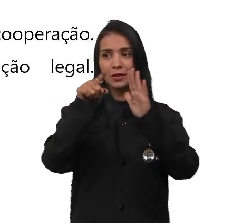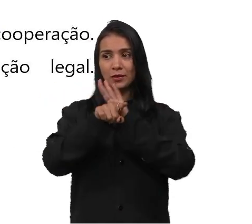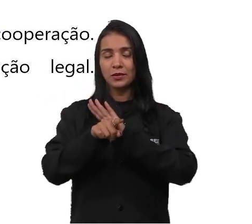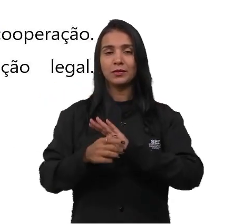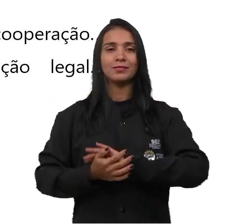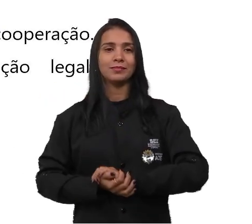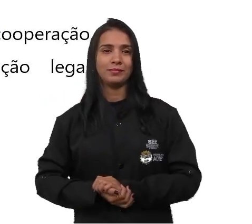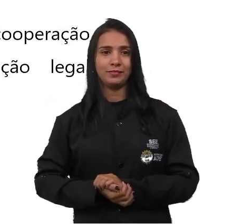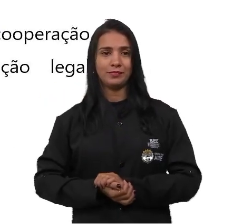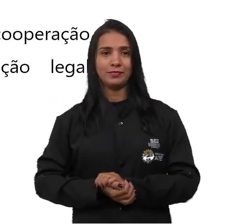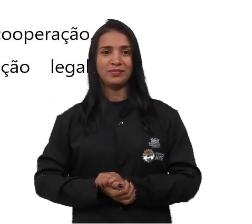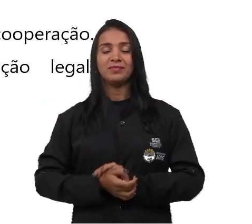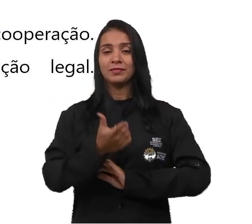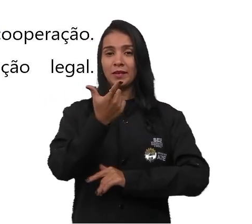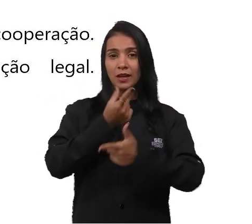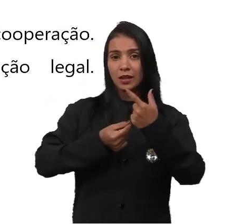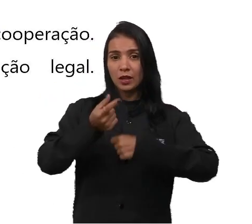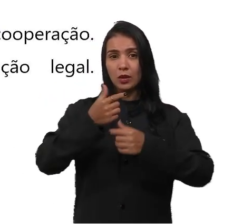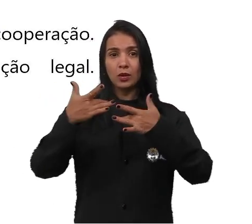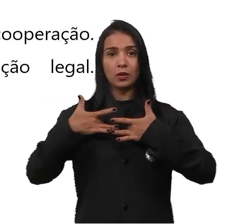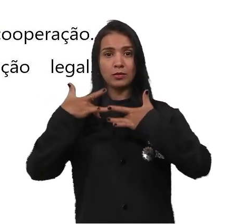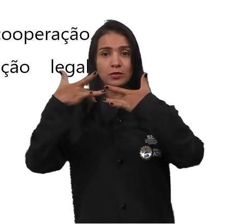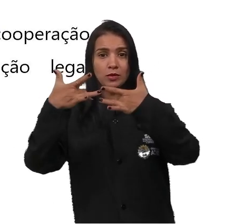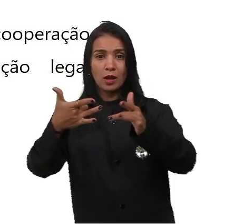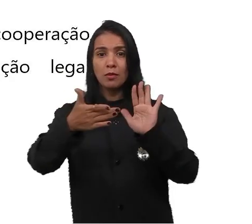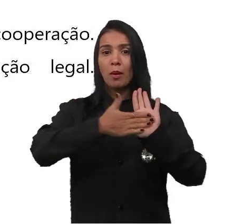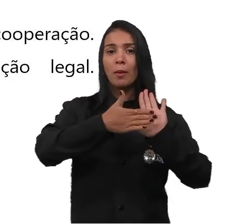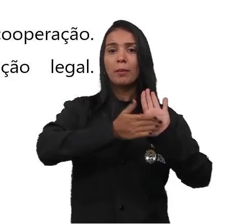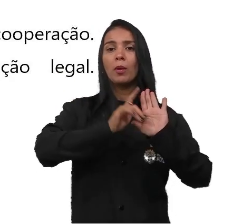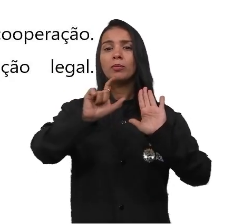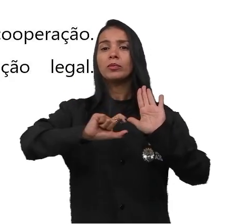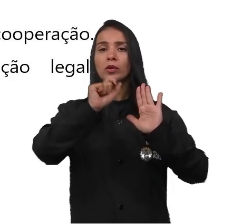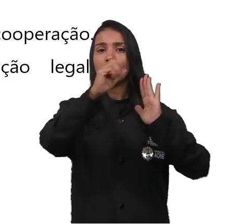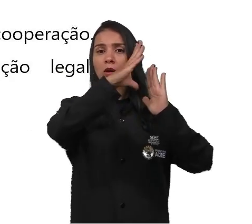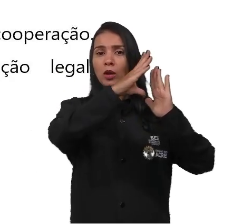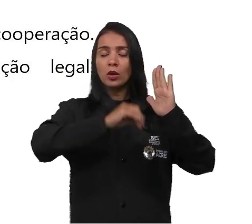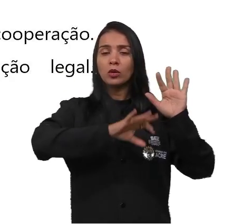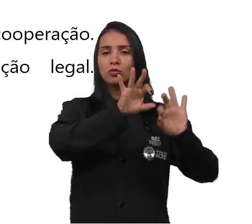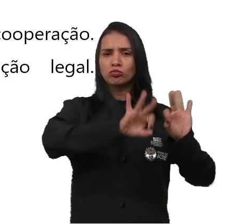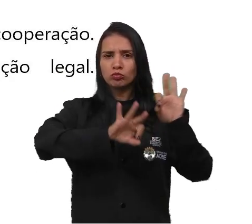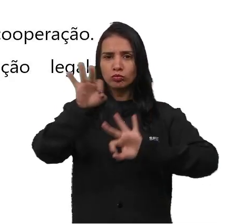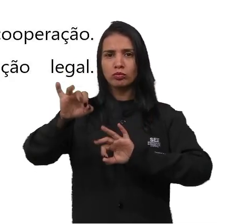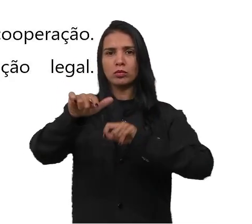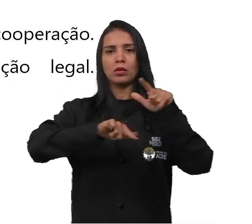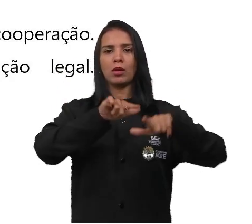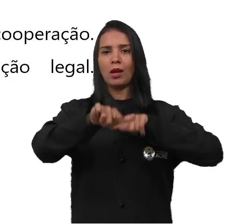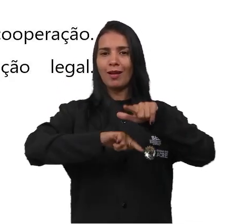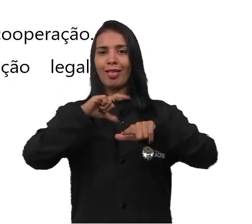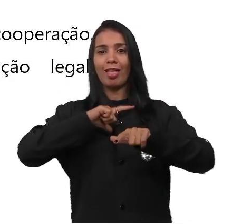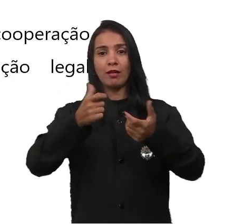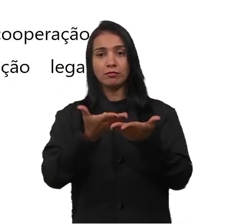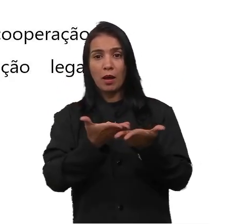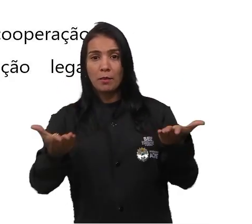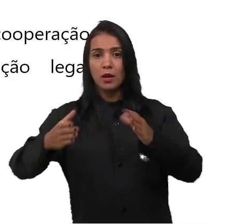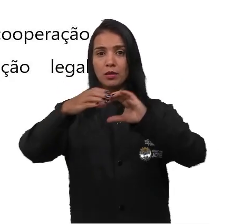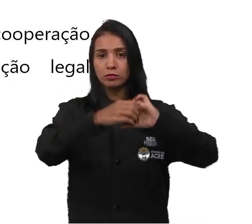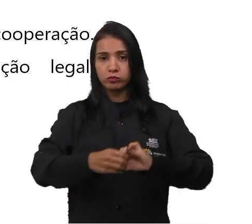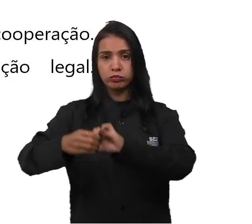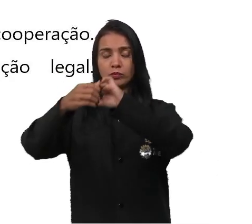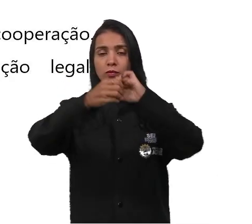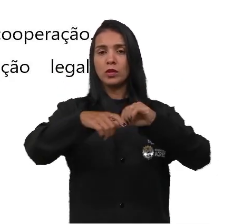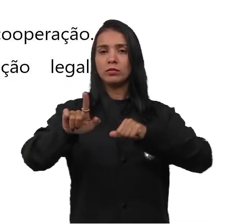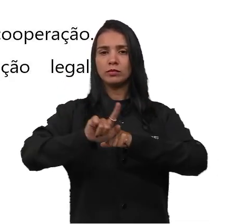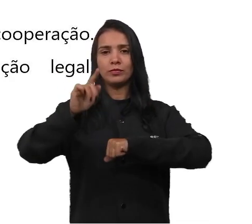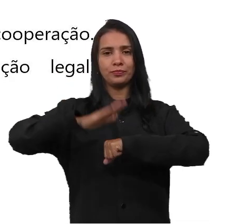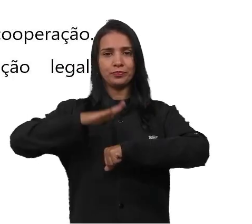A economia solidária propõe um modelo de organização de trabalho baseado em cooperação e